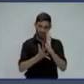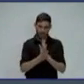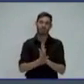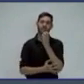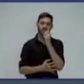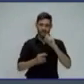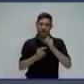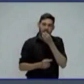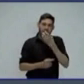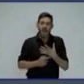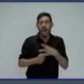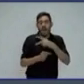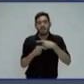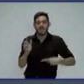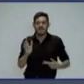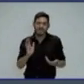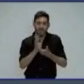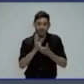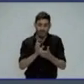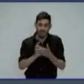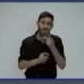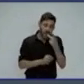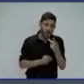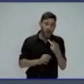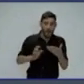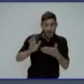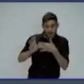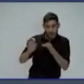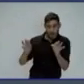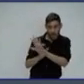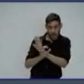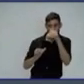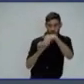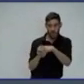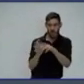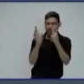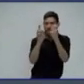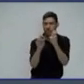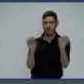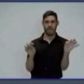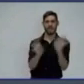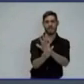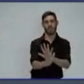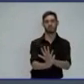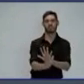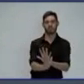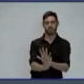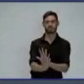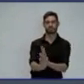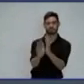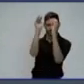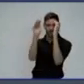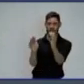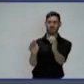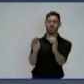da Câmara afirmou que após a votação da proposta o assunto estaria encerrado. Cumpriu a palavra.